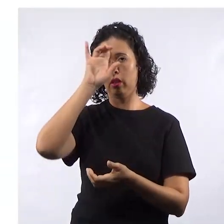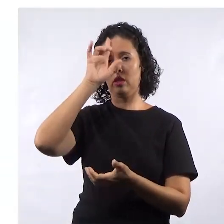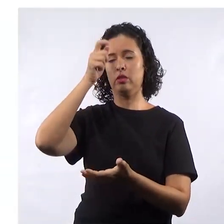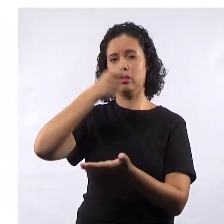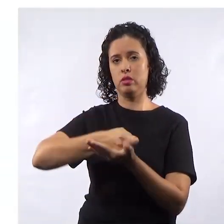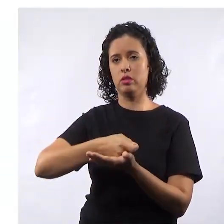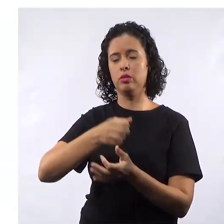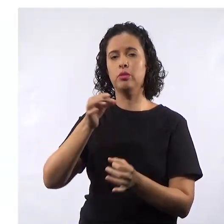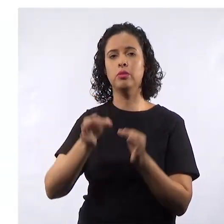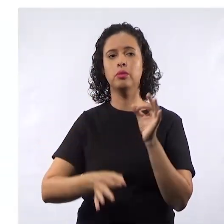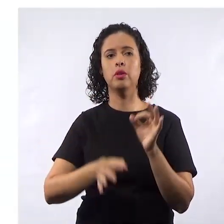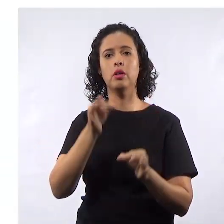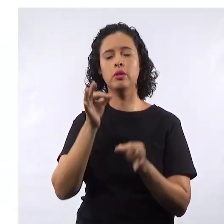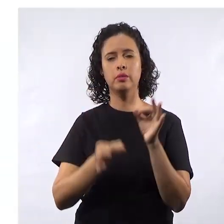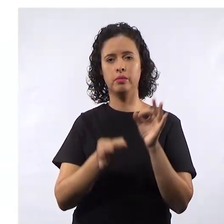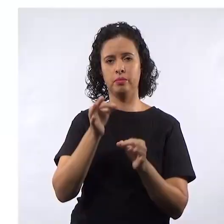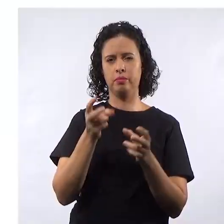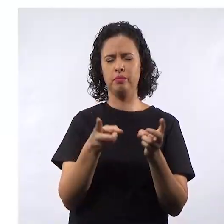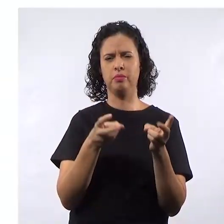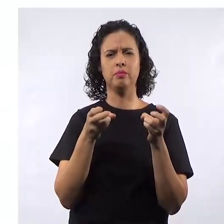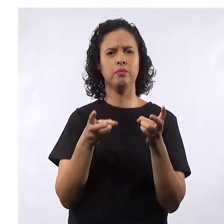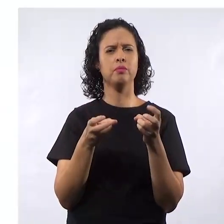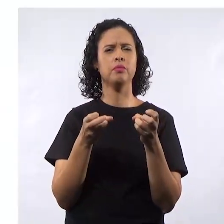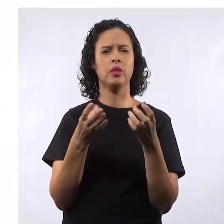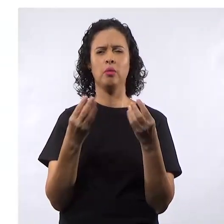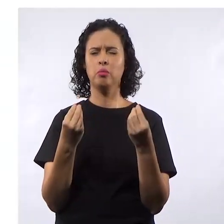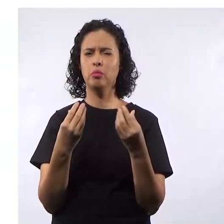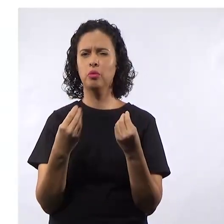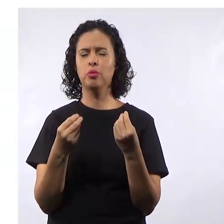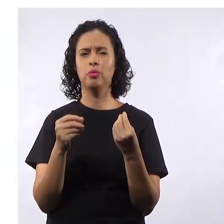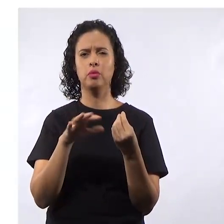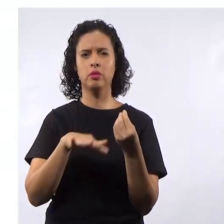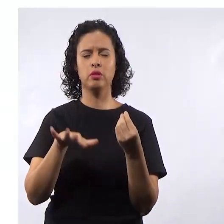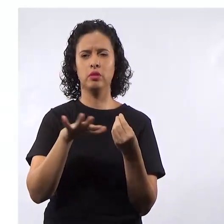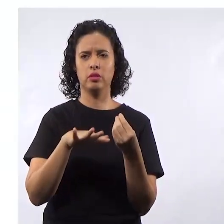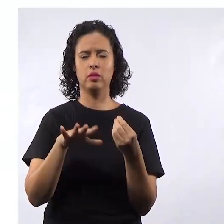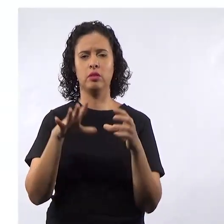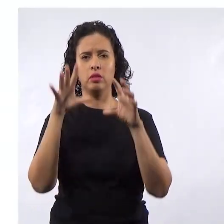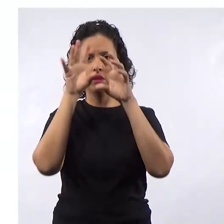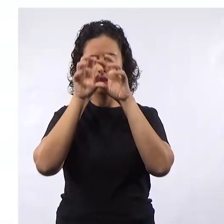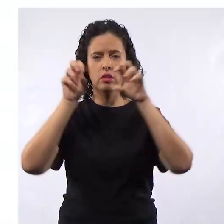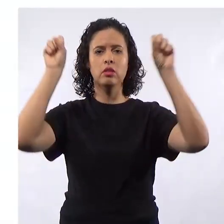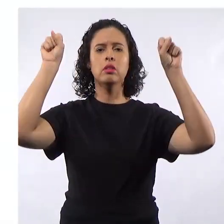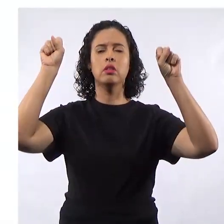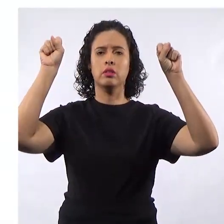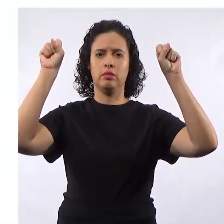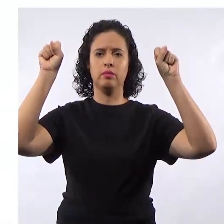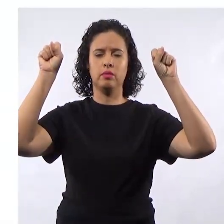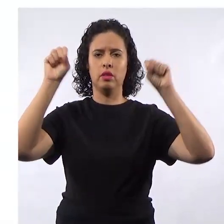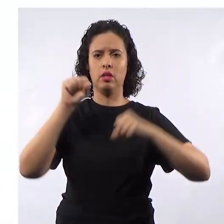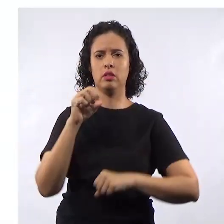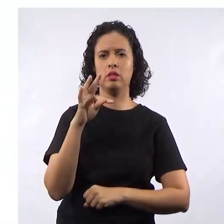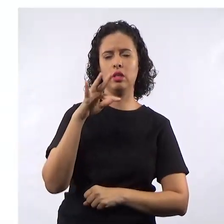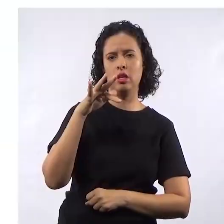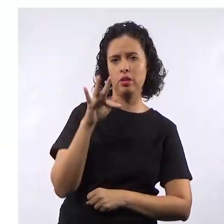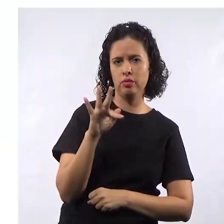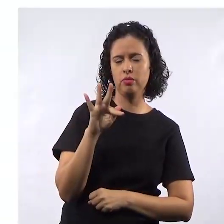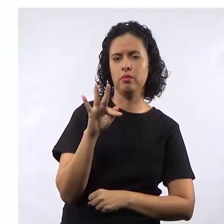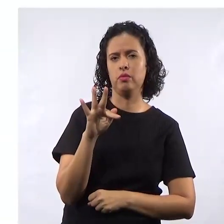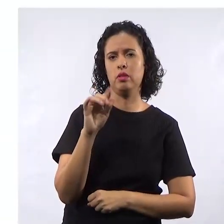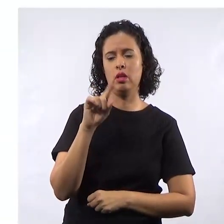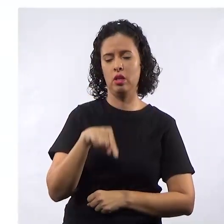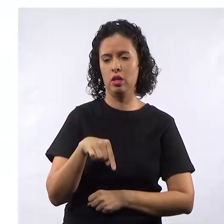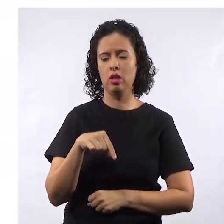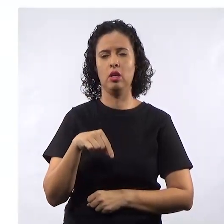um julgamento, como a gente vê muito aí no nosso STF, os nossos ministros lá do Supremo